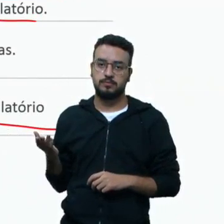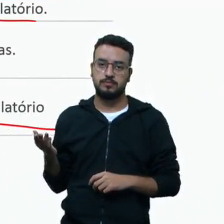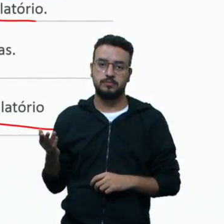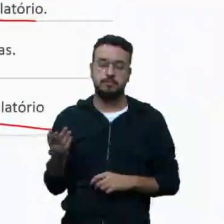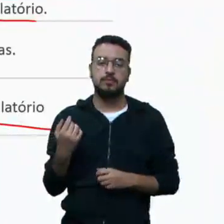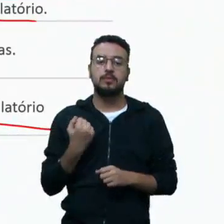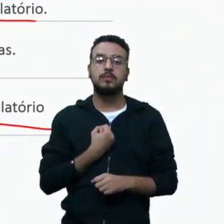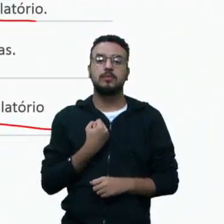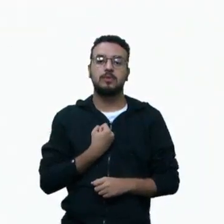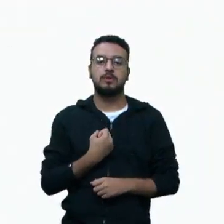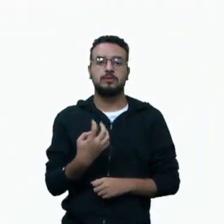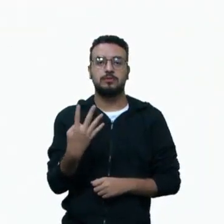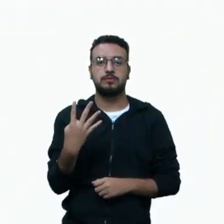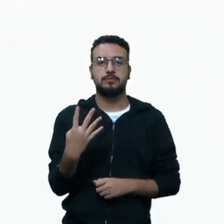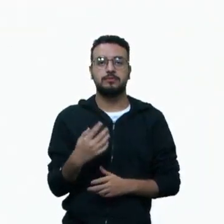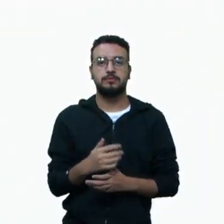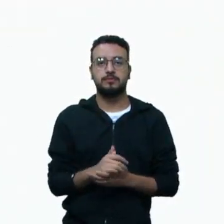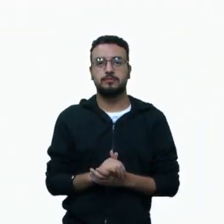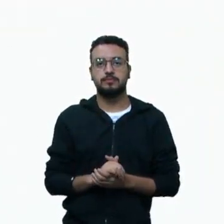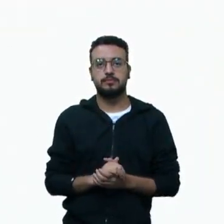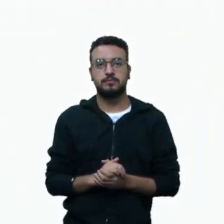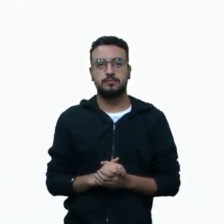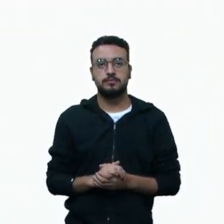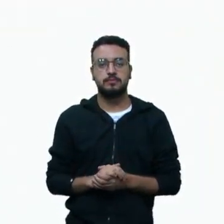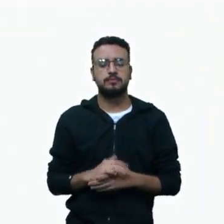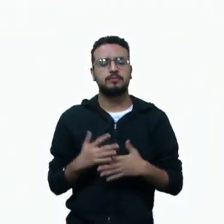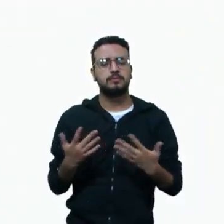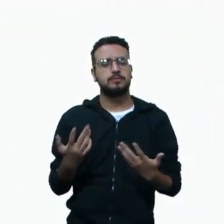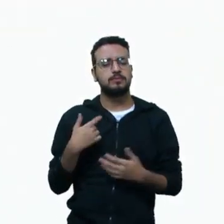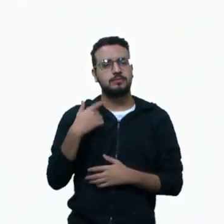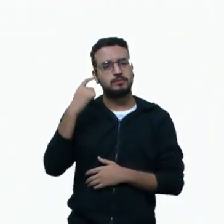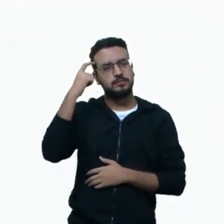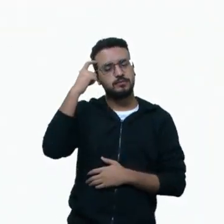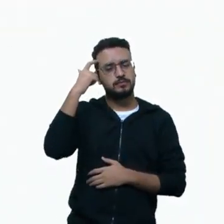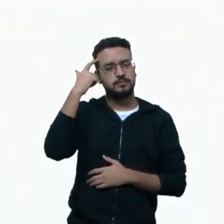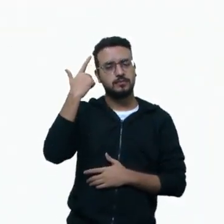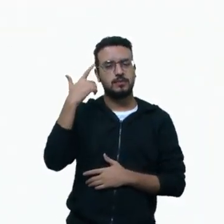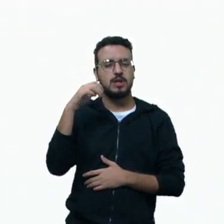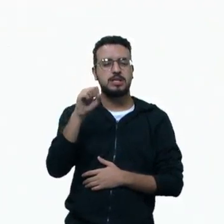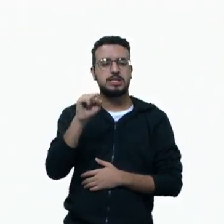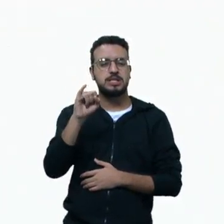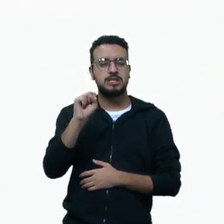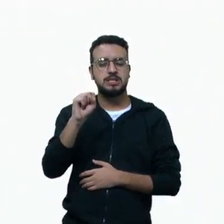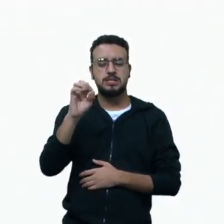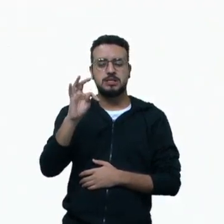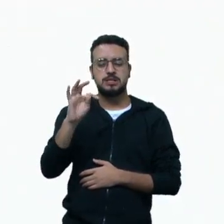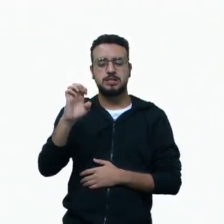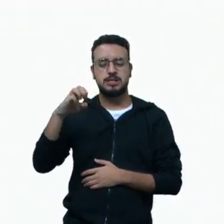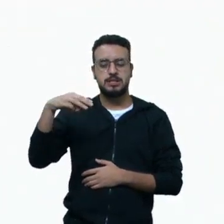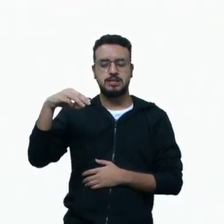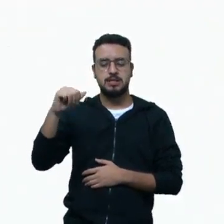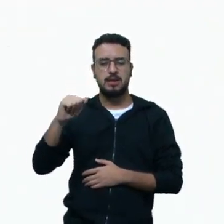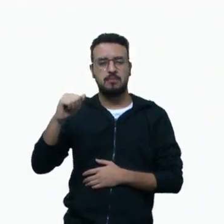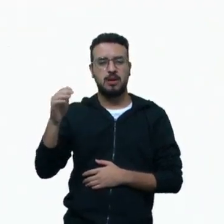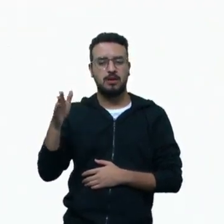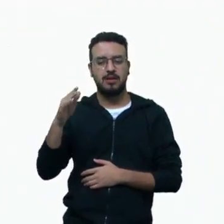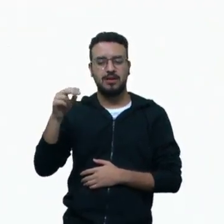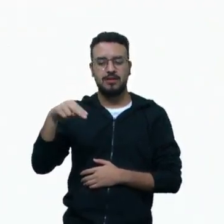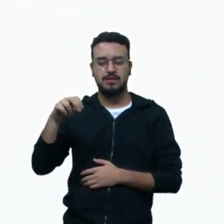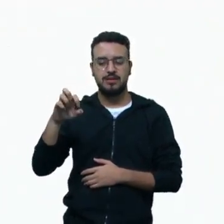número 4. Bom, quando eu penso no sistema nervoso, isso você pode lembrar um pouquinho da aula